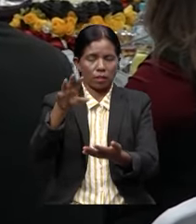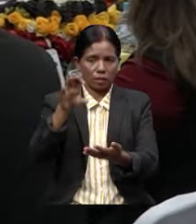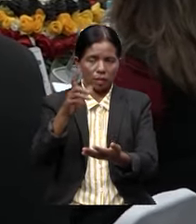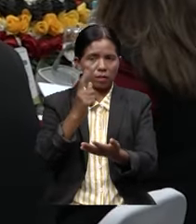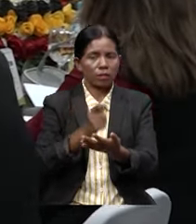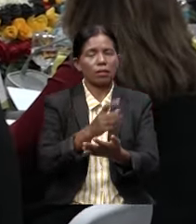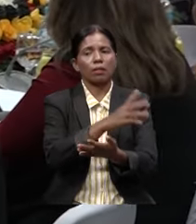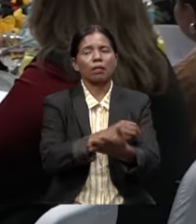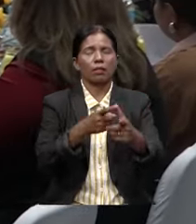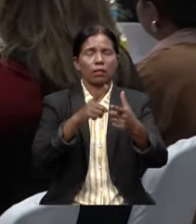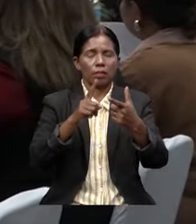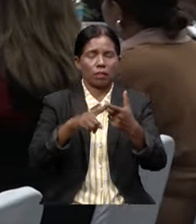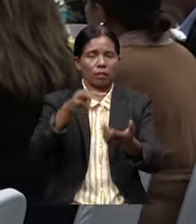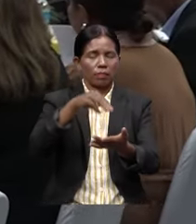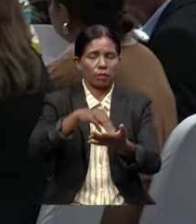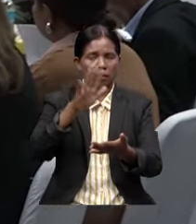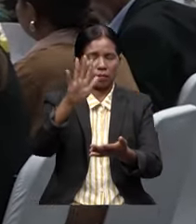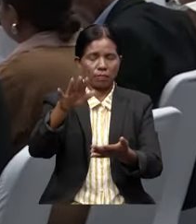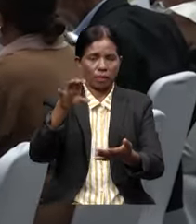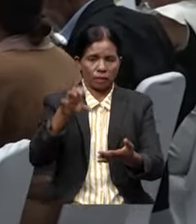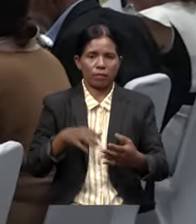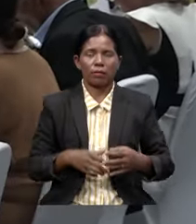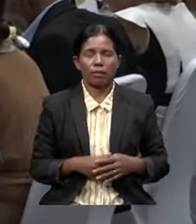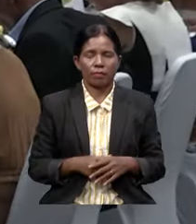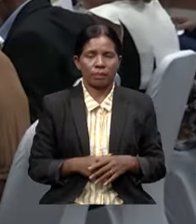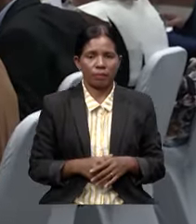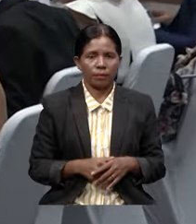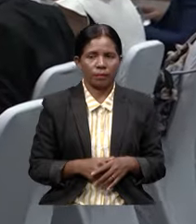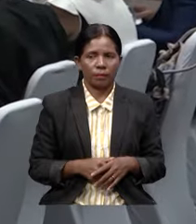de desenvolvimento mil atos lima resin. Luciano Amaral, Marito da Costa, Ziamen.